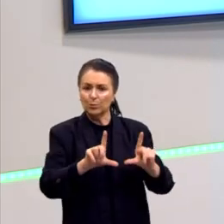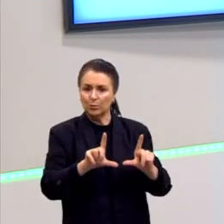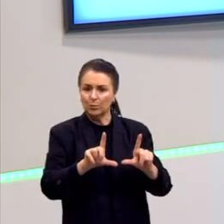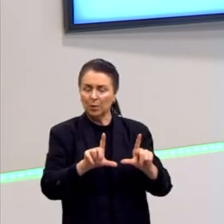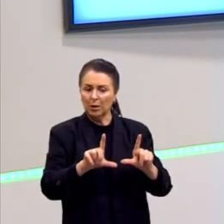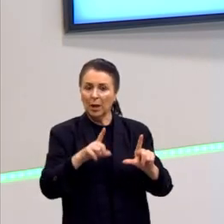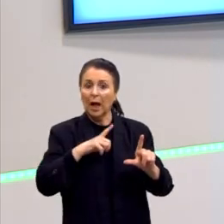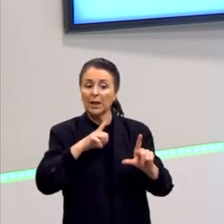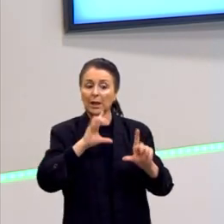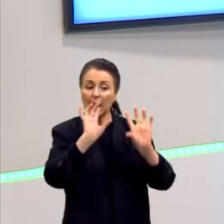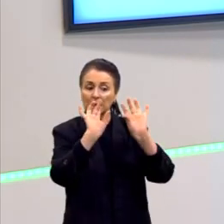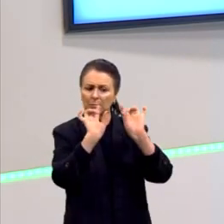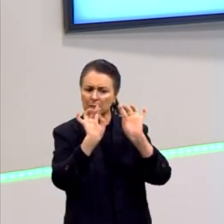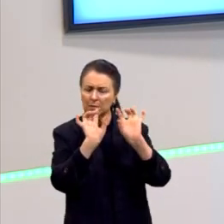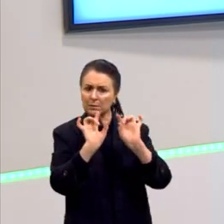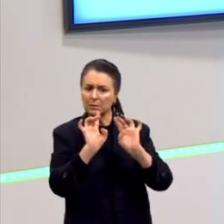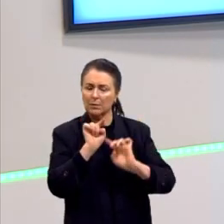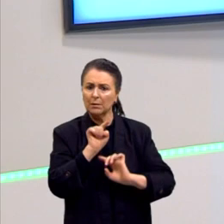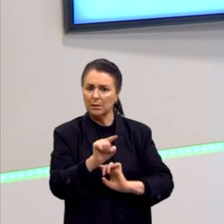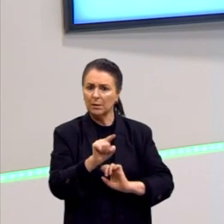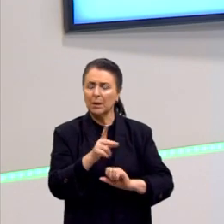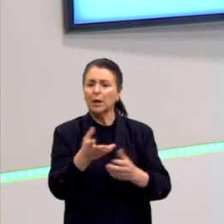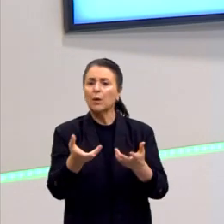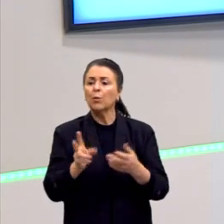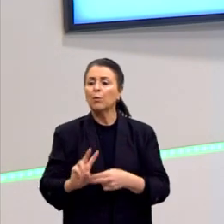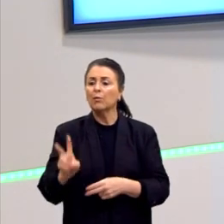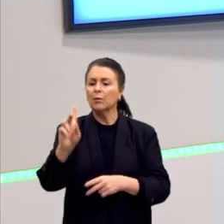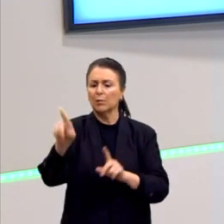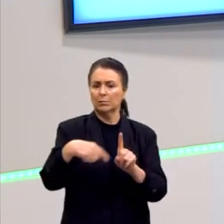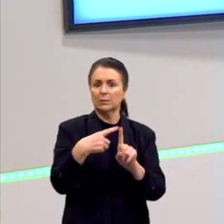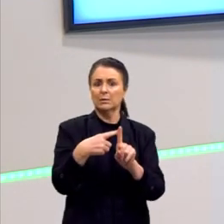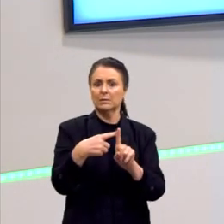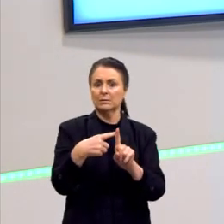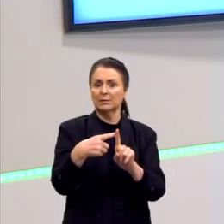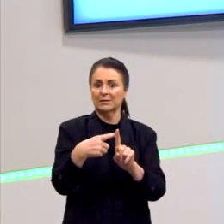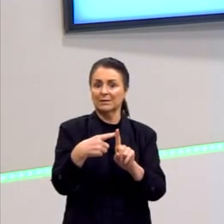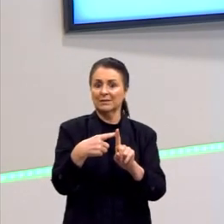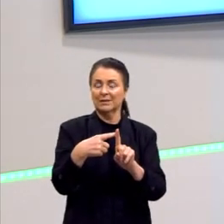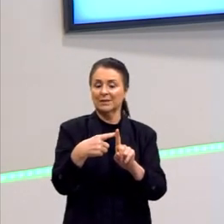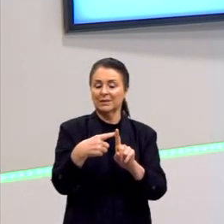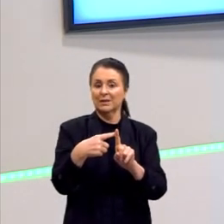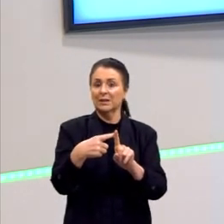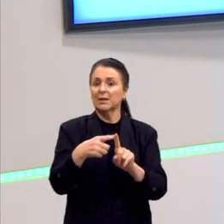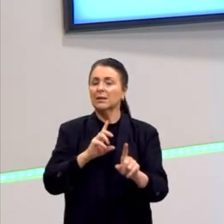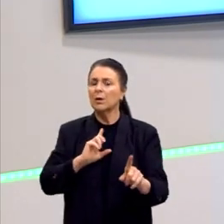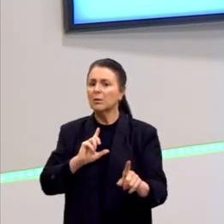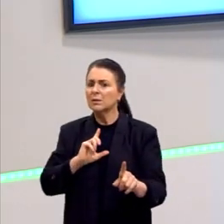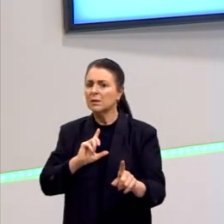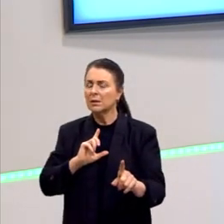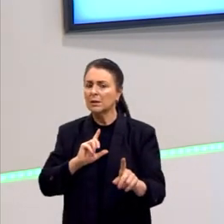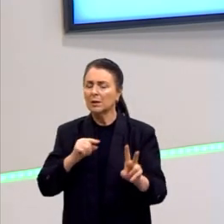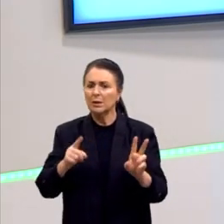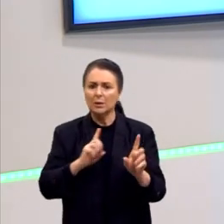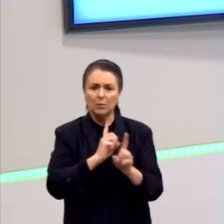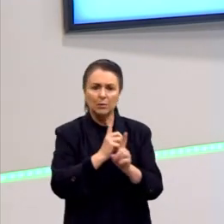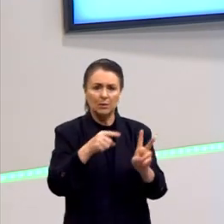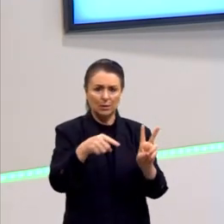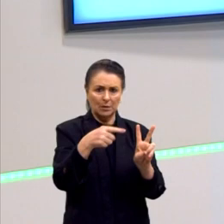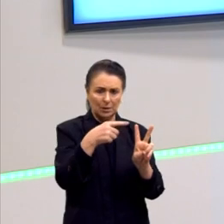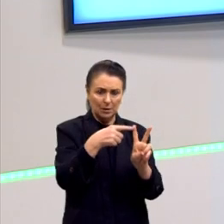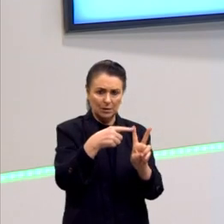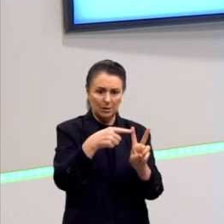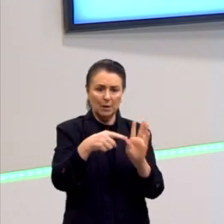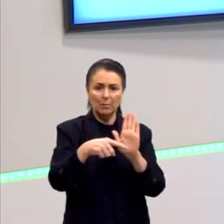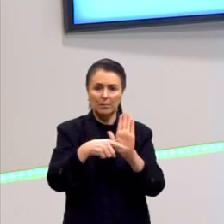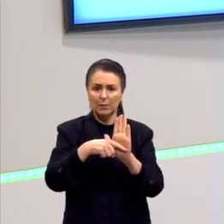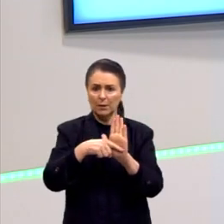pode especificar que busca Um Valor positivo então se nós chegássemos nas raízes menos um e